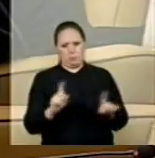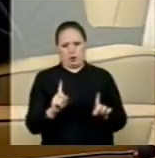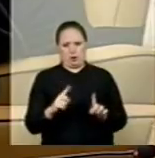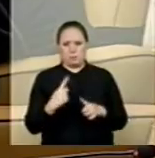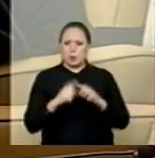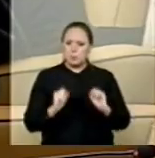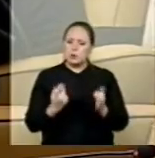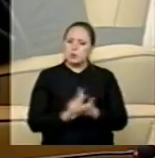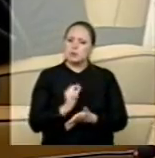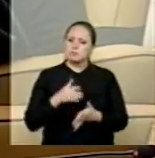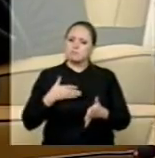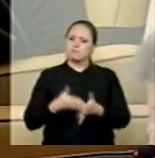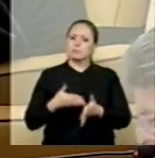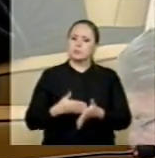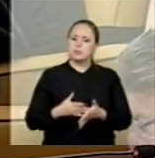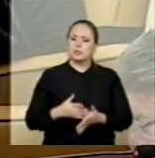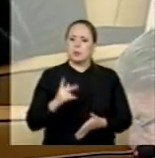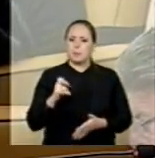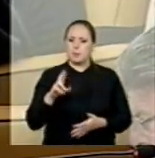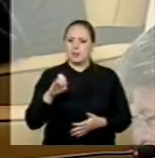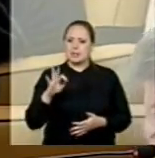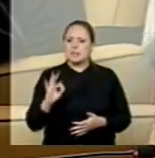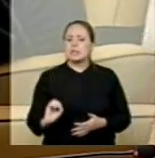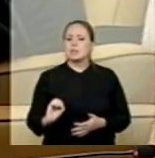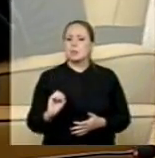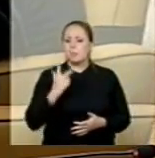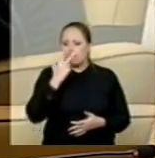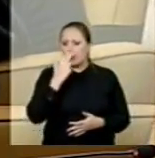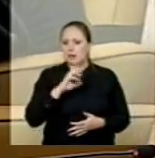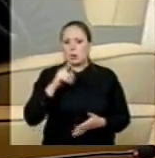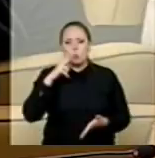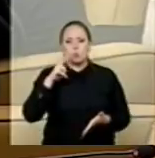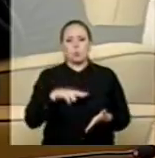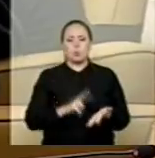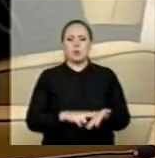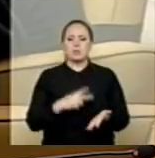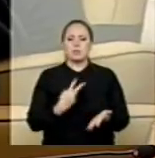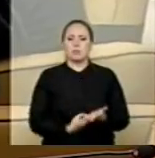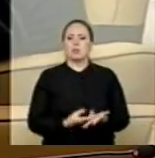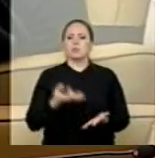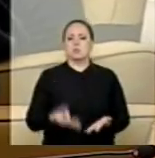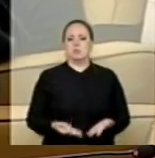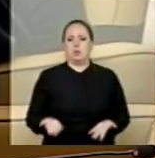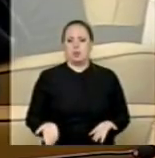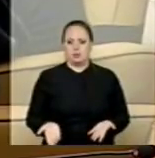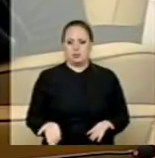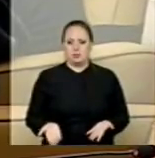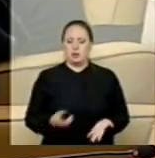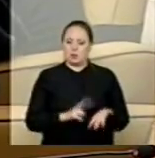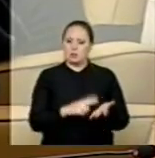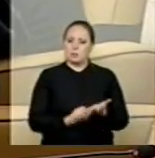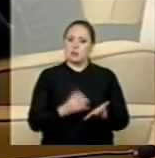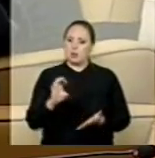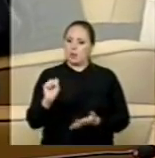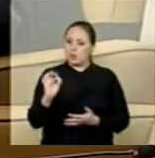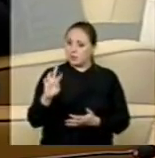restringir o preceito, deixando de conferir-lhe uma interpretação, como convém, estrita. É